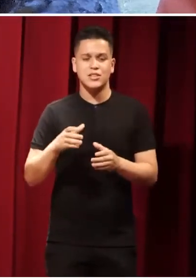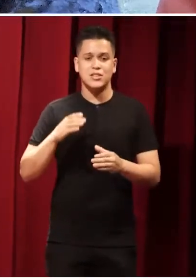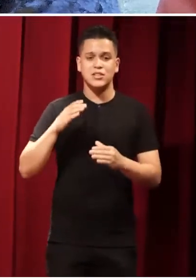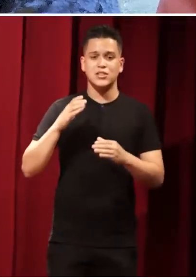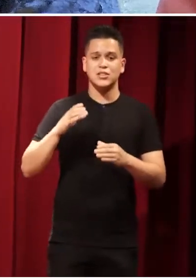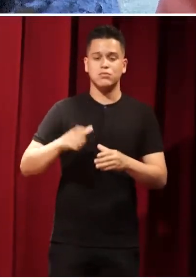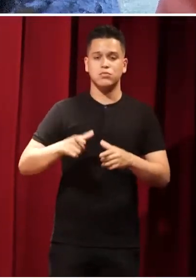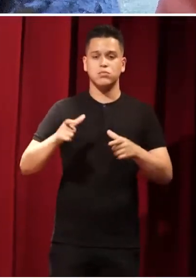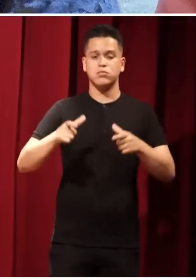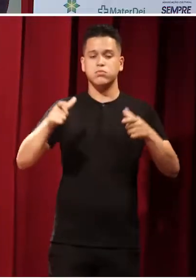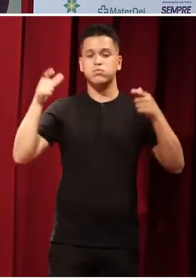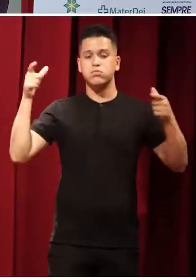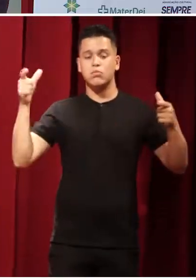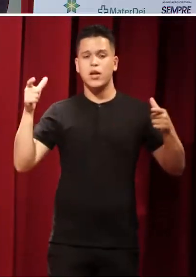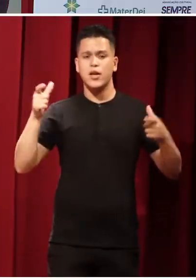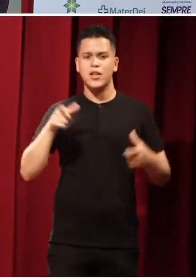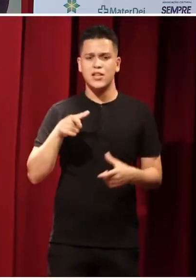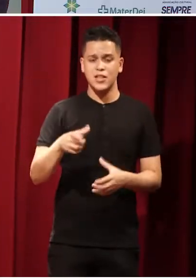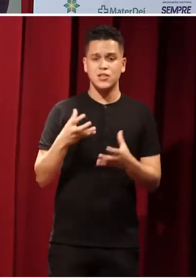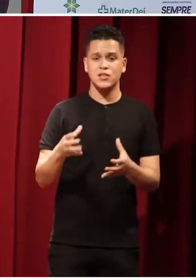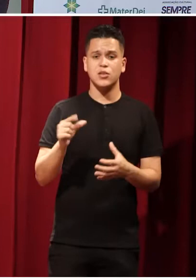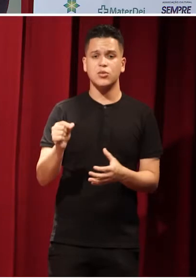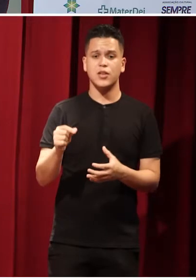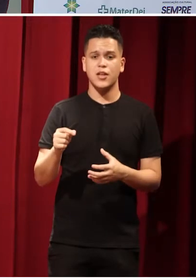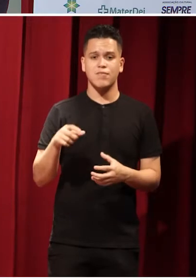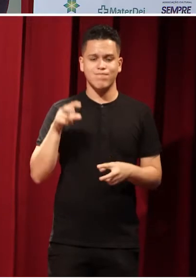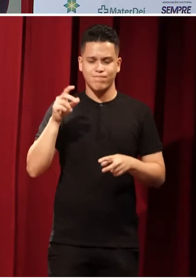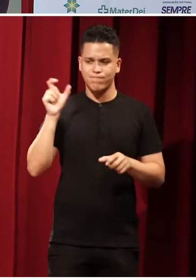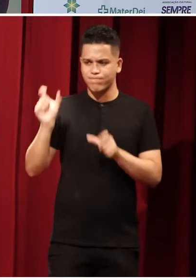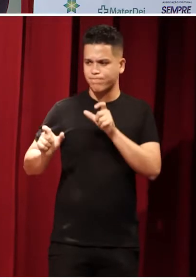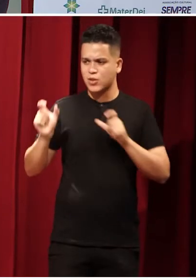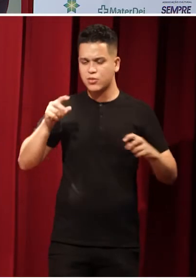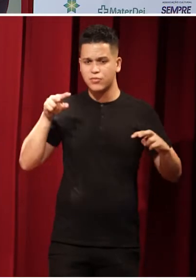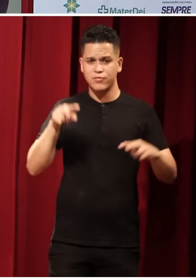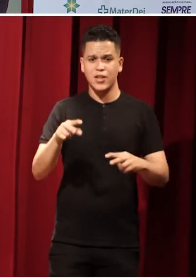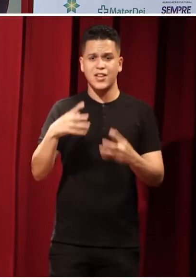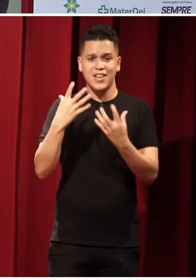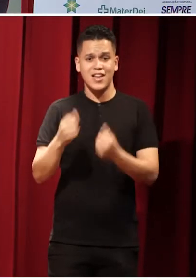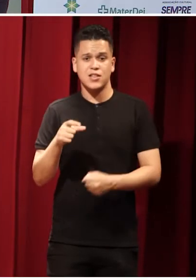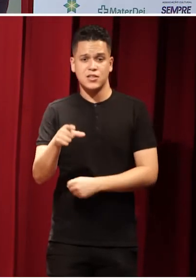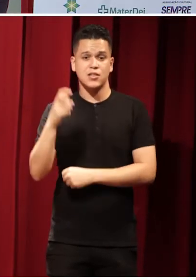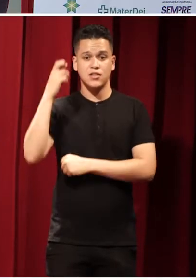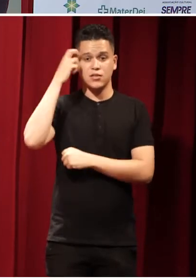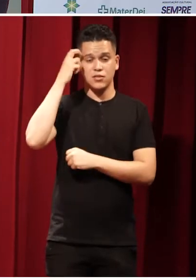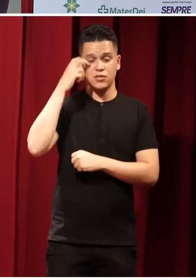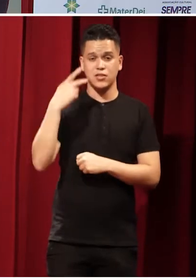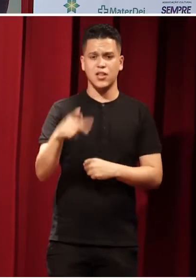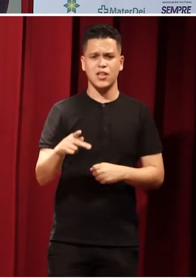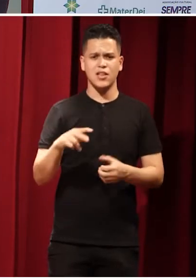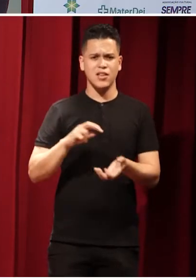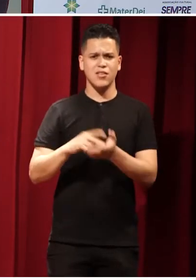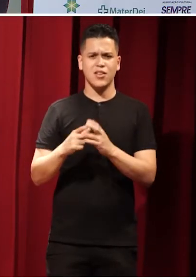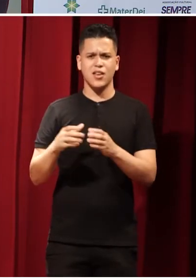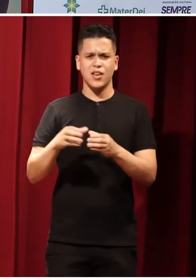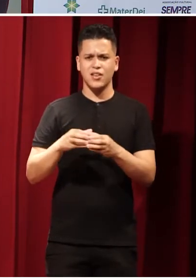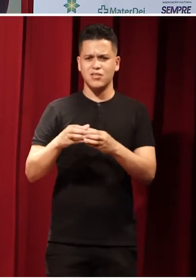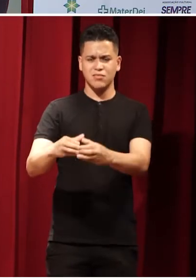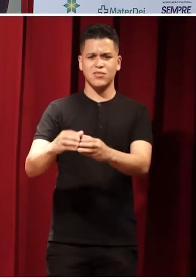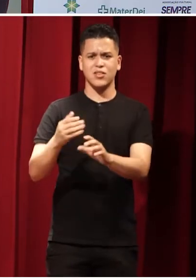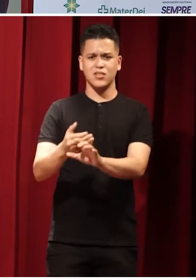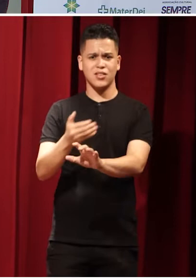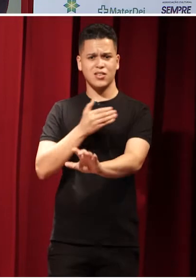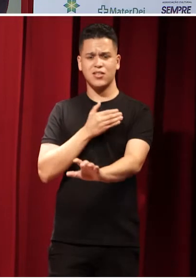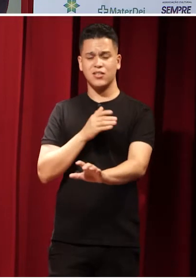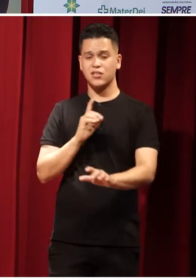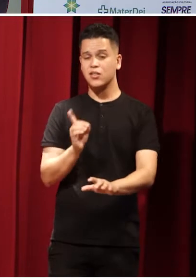atentamente na expansão e no reconhecimento da sua cultura. Isso não significa